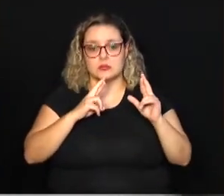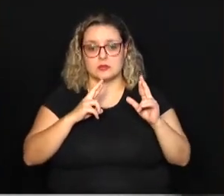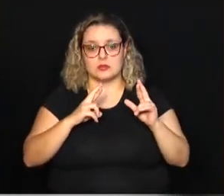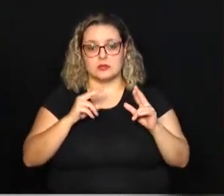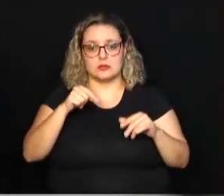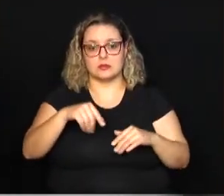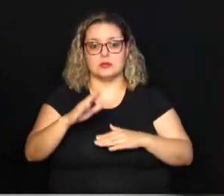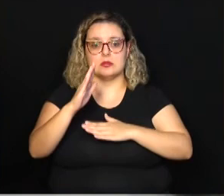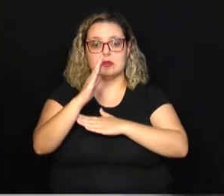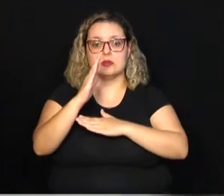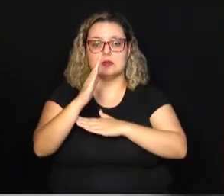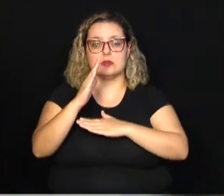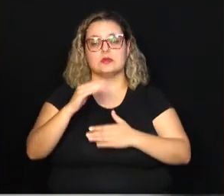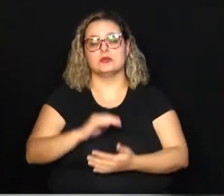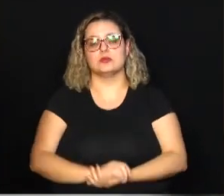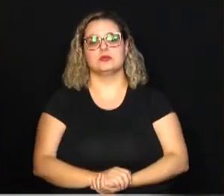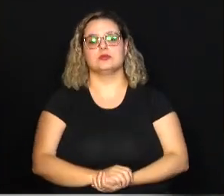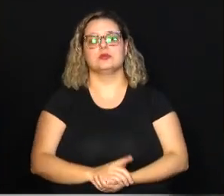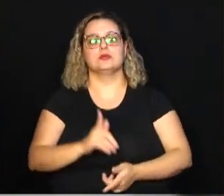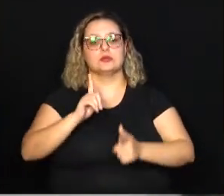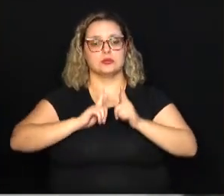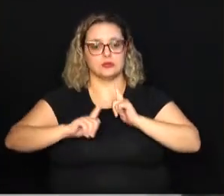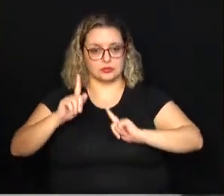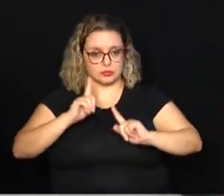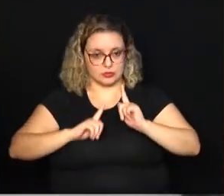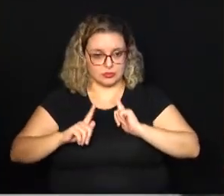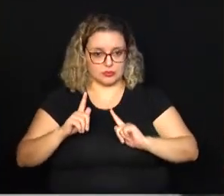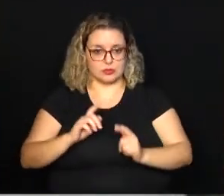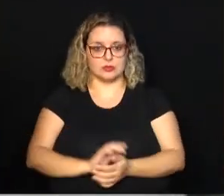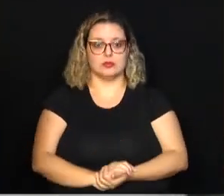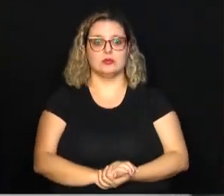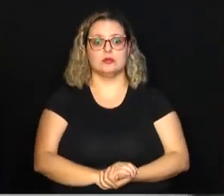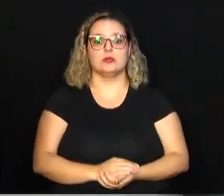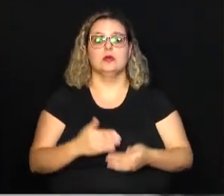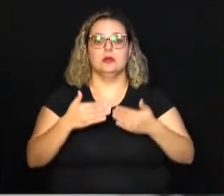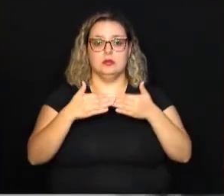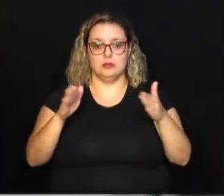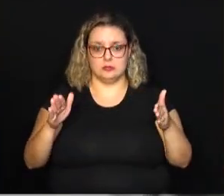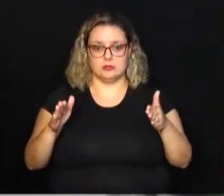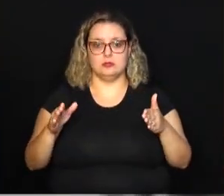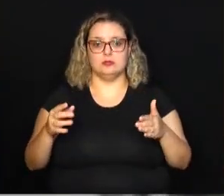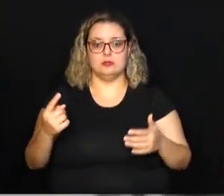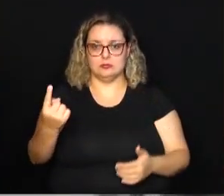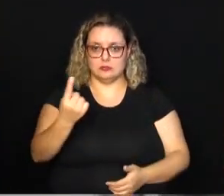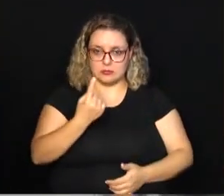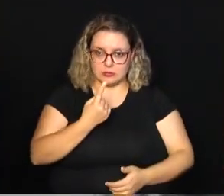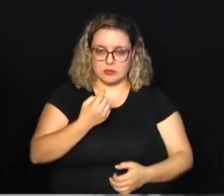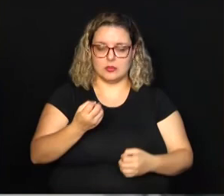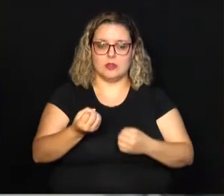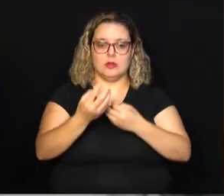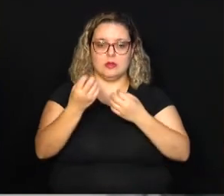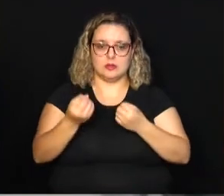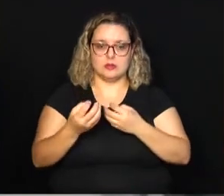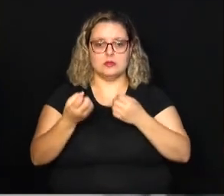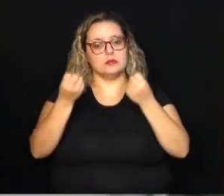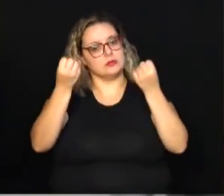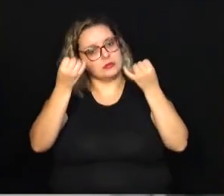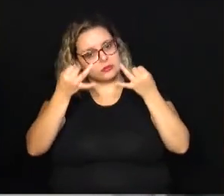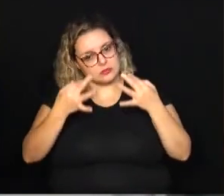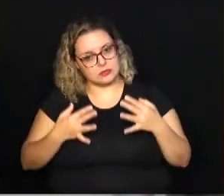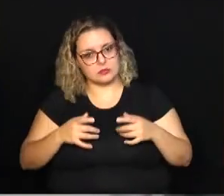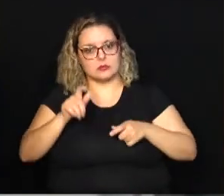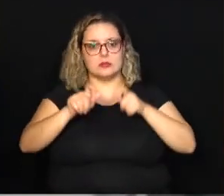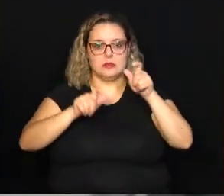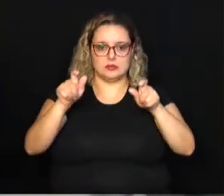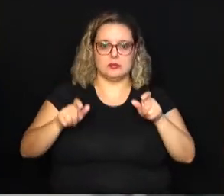Câmara Municipal, que o gestor esteja aberto para vir nos trazer as informações, explicar à